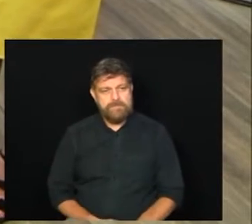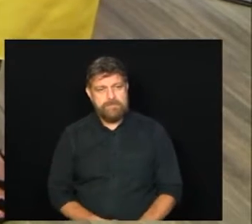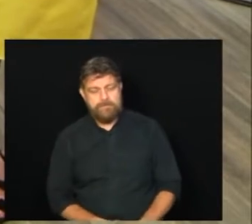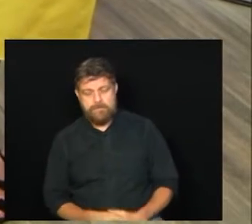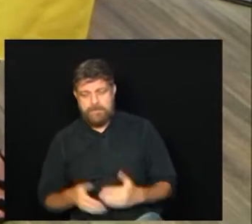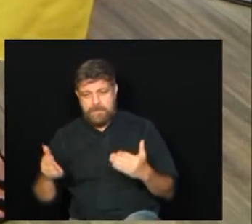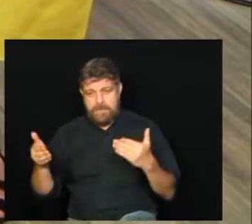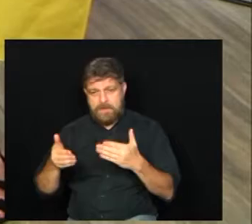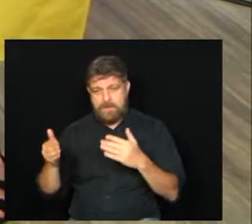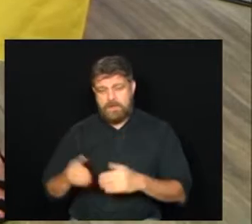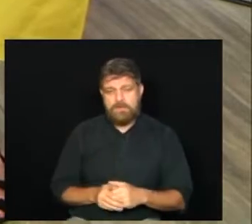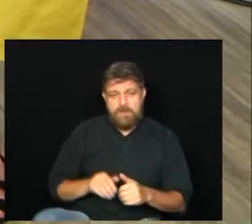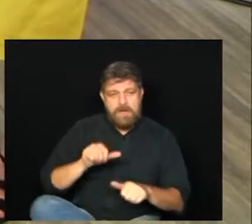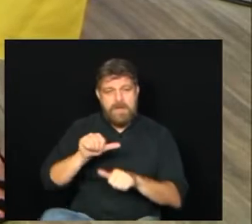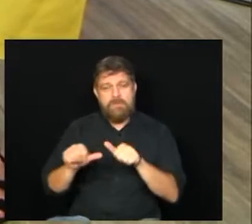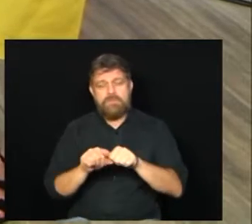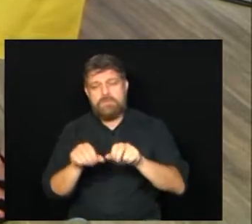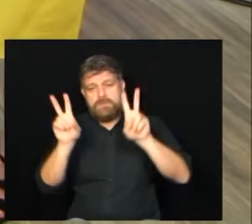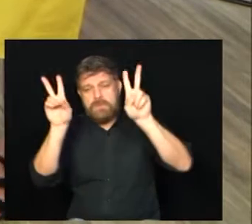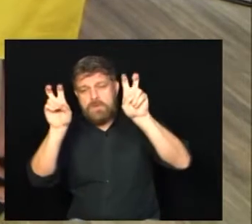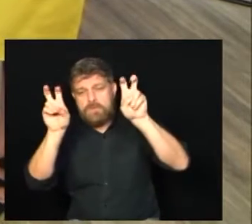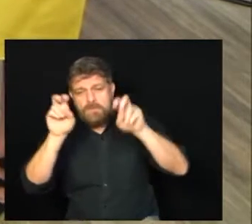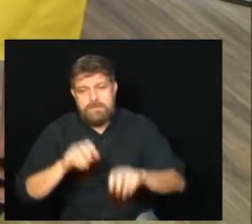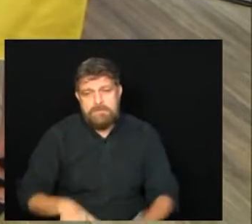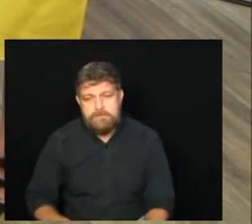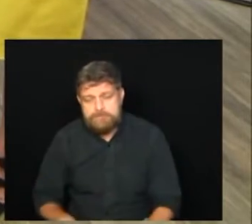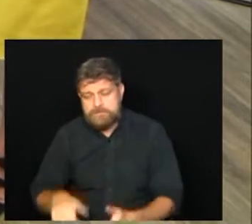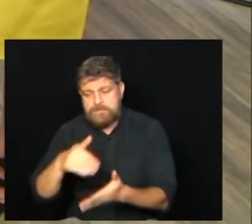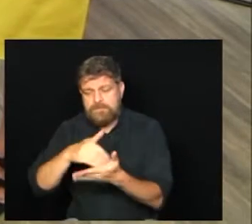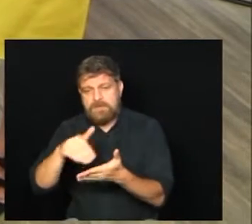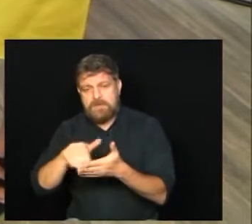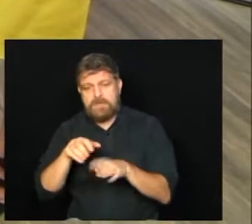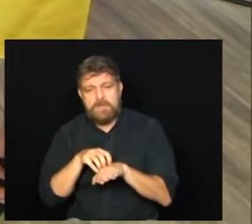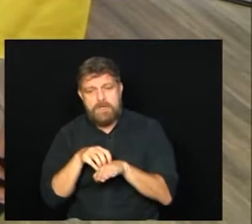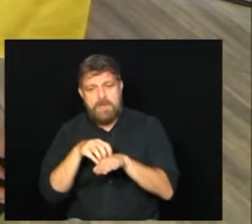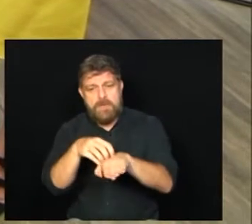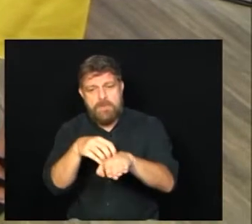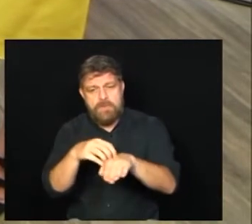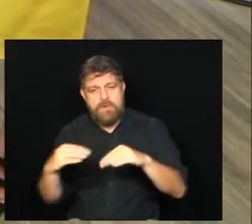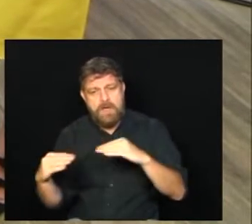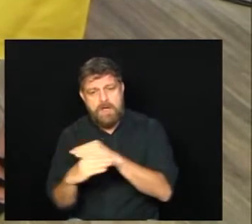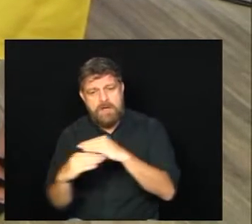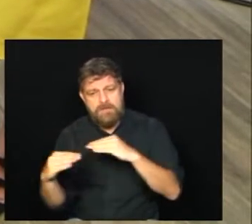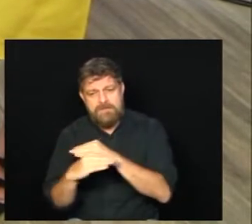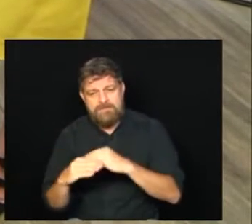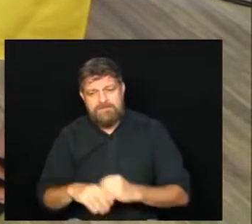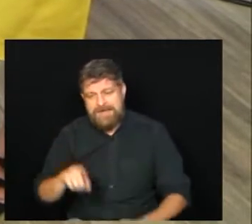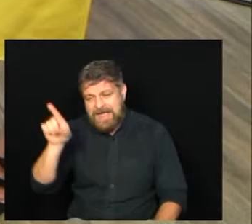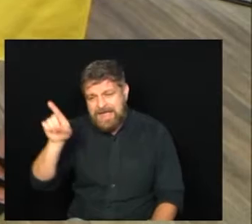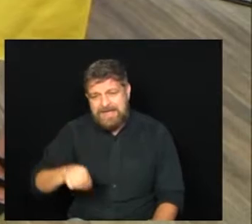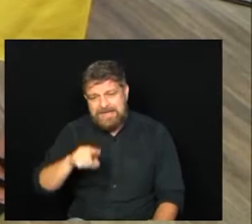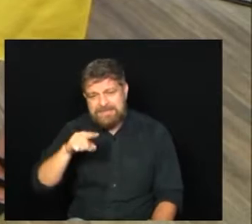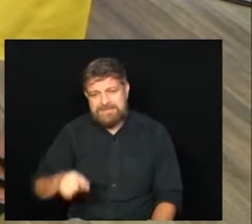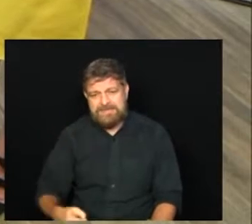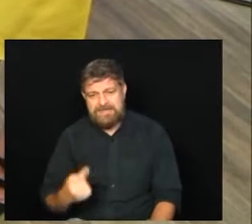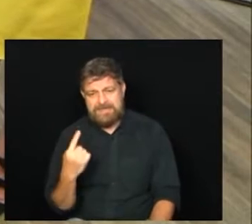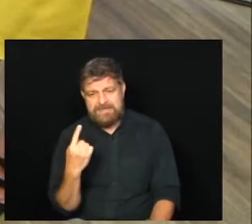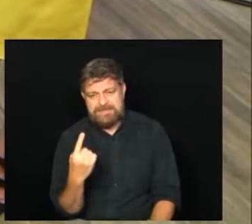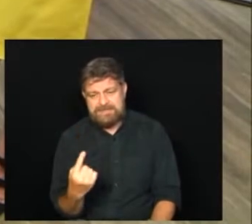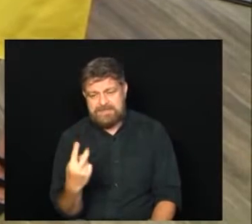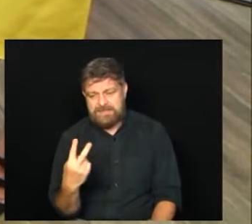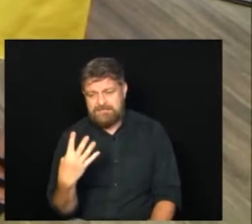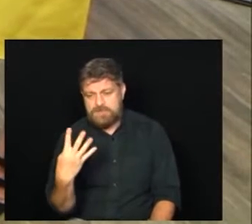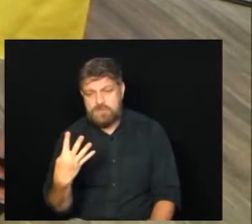Agora, Mirna Abreu, mudando um pouquinho de assunto, a Secretaria de Transportes vai cancelar mais de 124